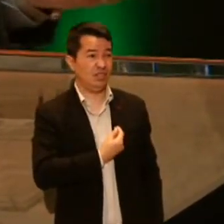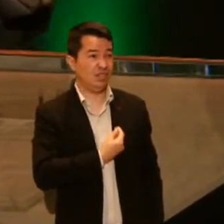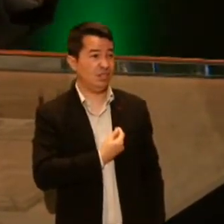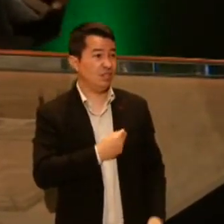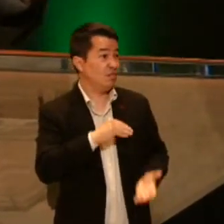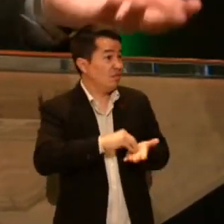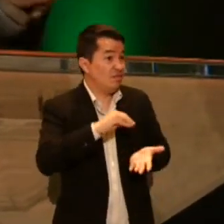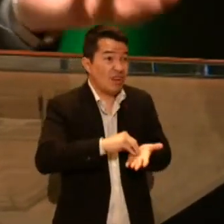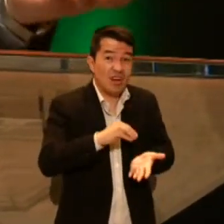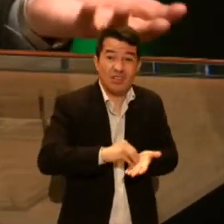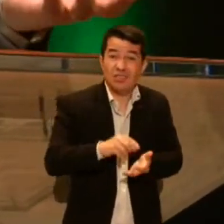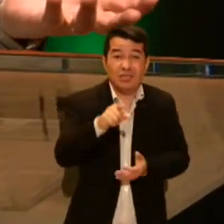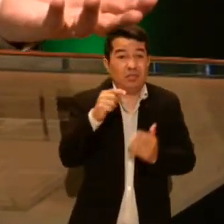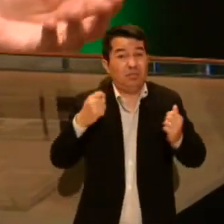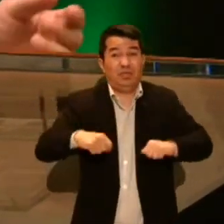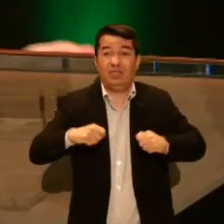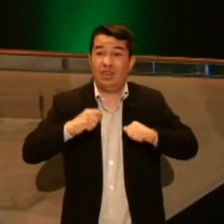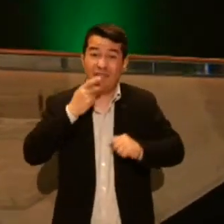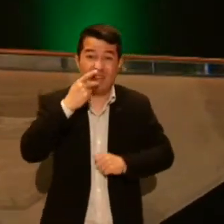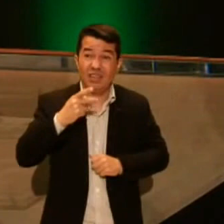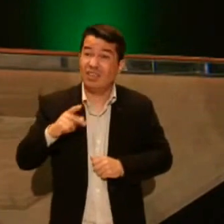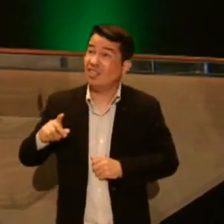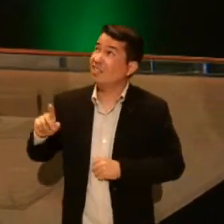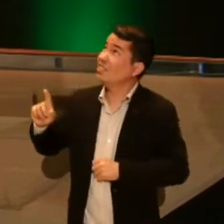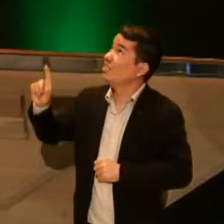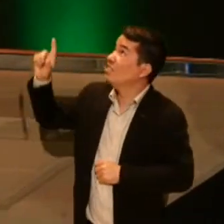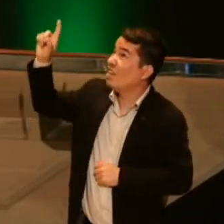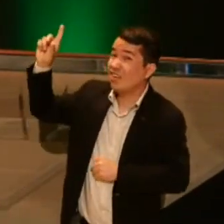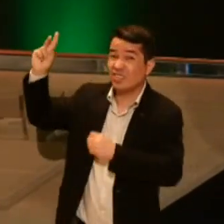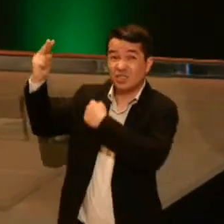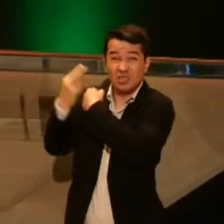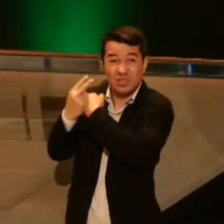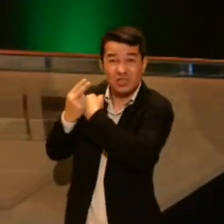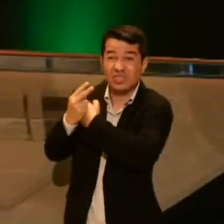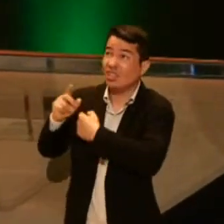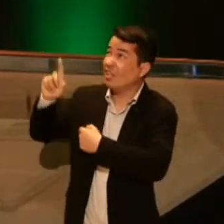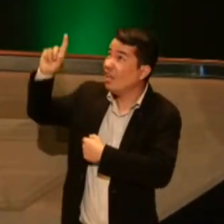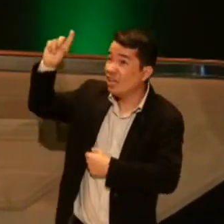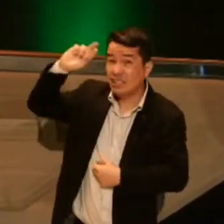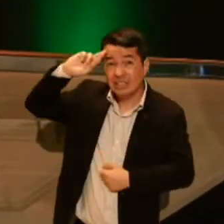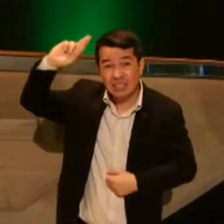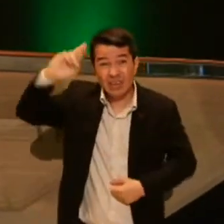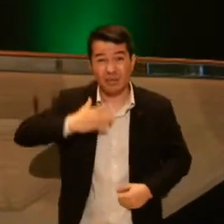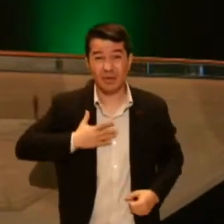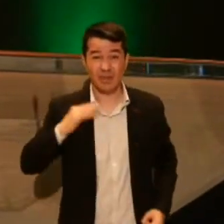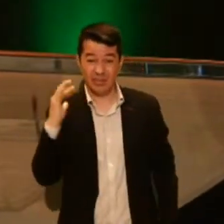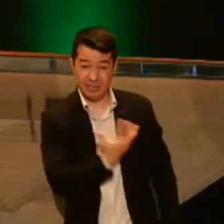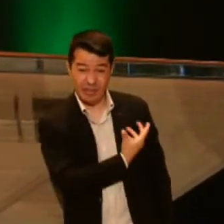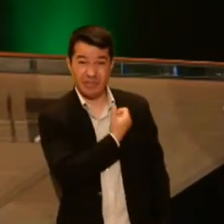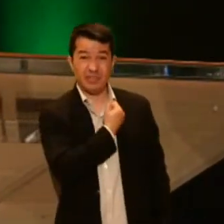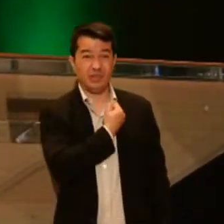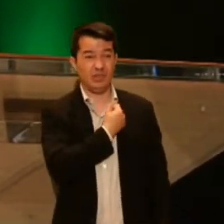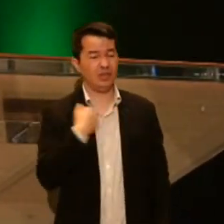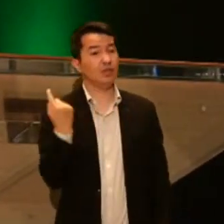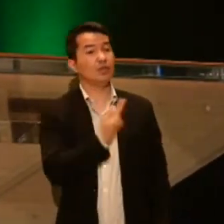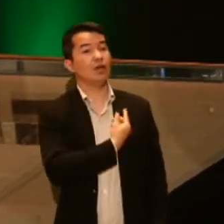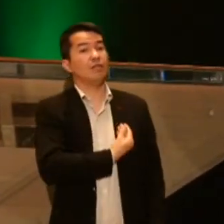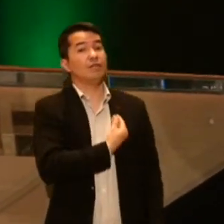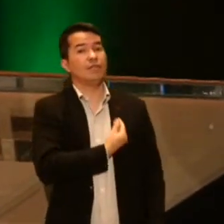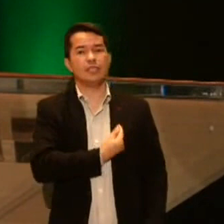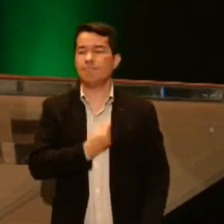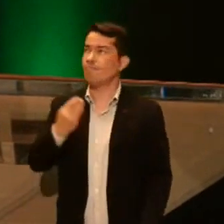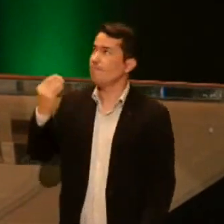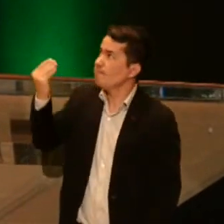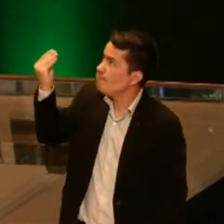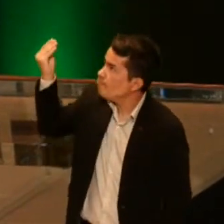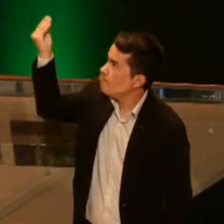meu Senhor e o meu Salvador. E a gente se entrega a Jesus. Às vezes a gente